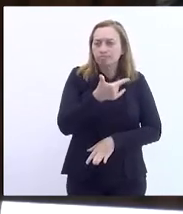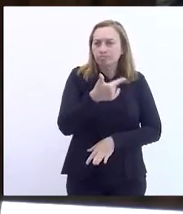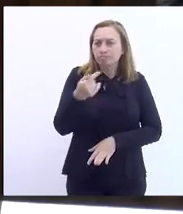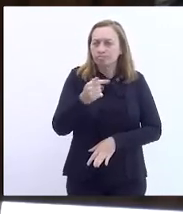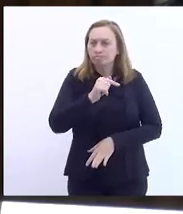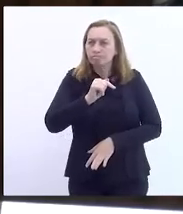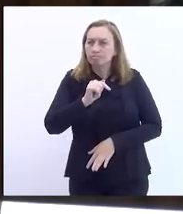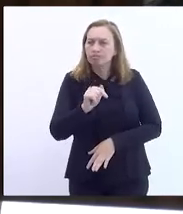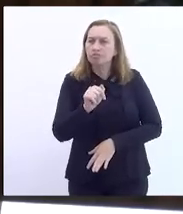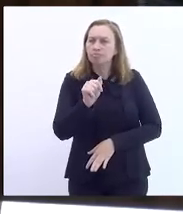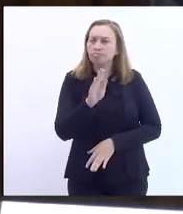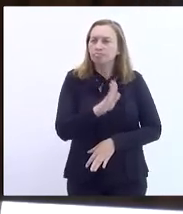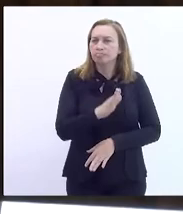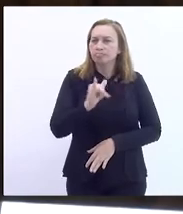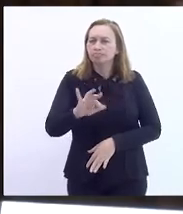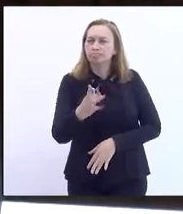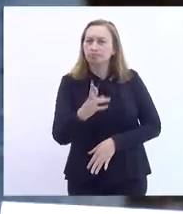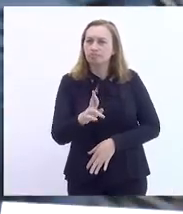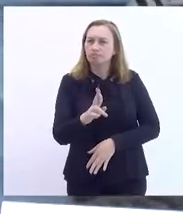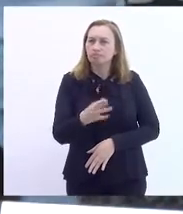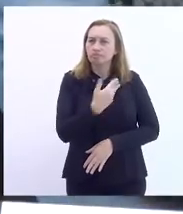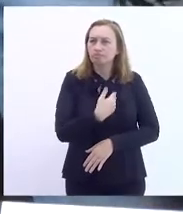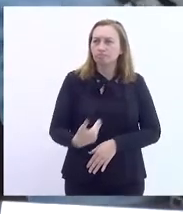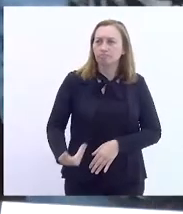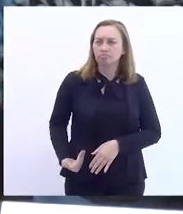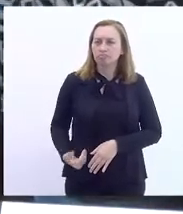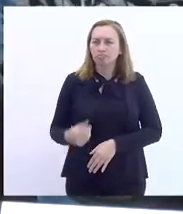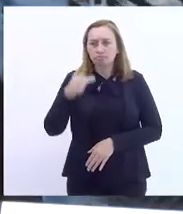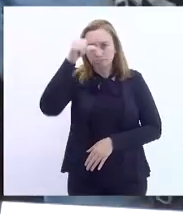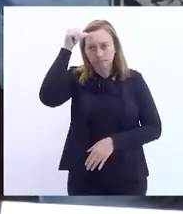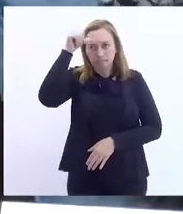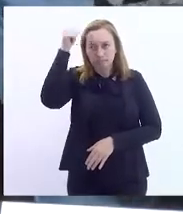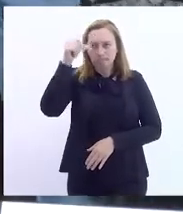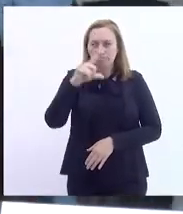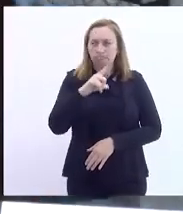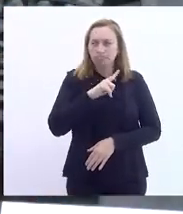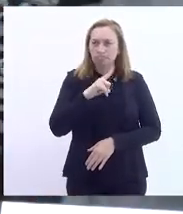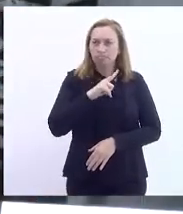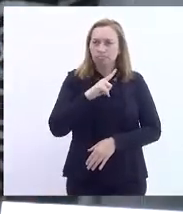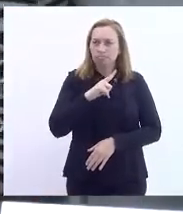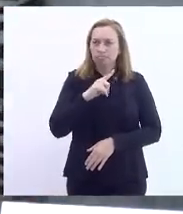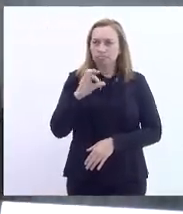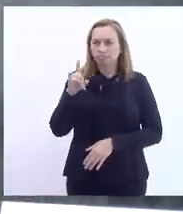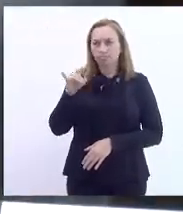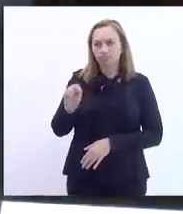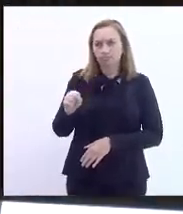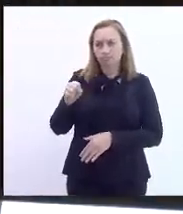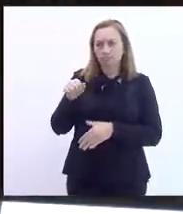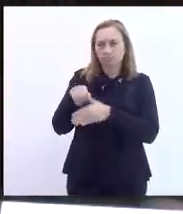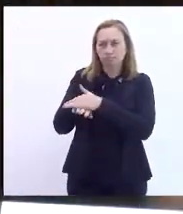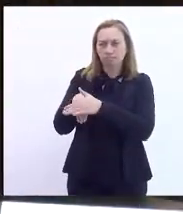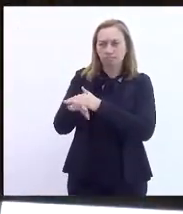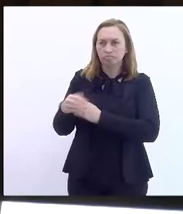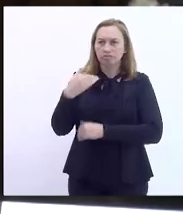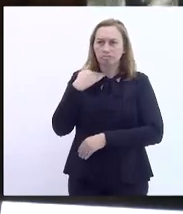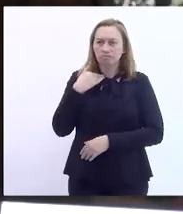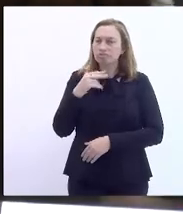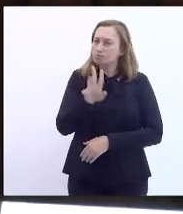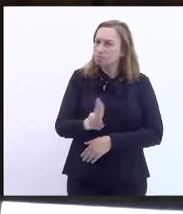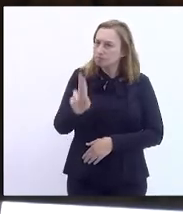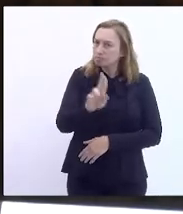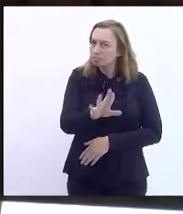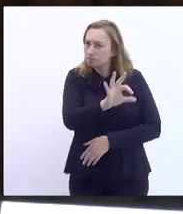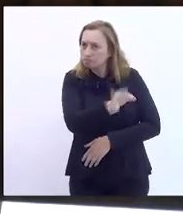17 bilhões que o governador Cláudio Cássio tem na sua conta bancária o que usou